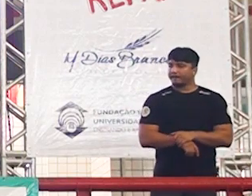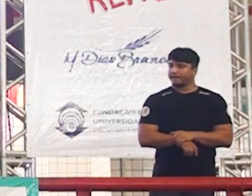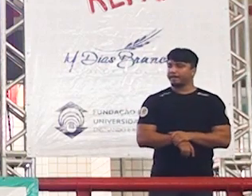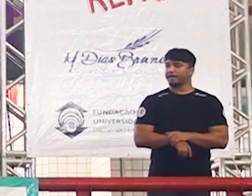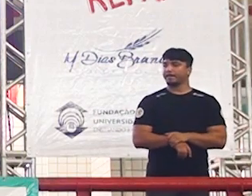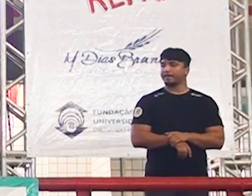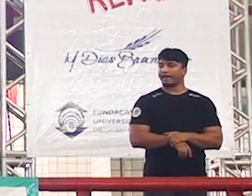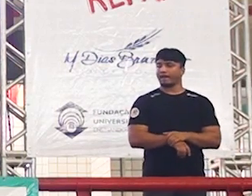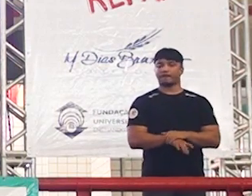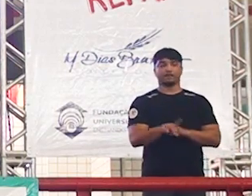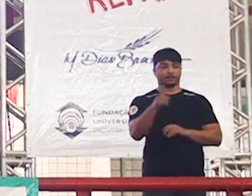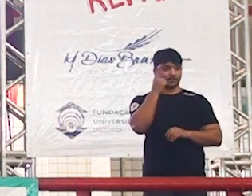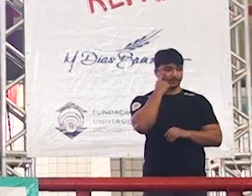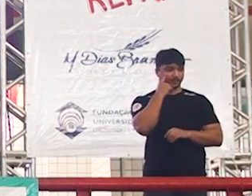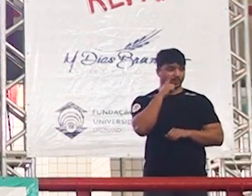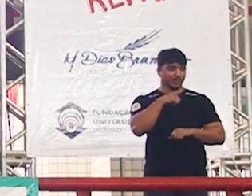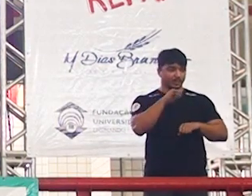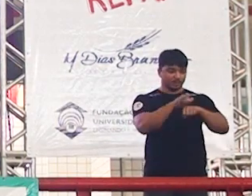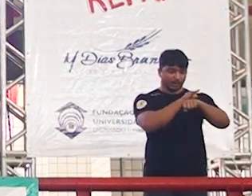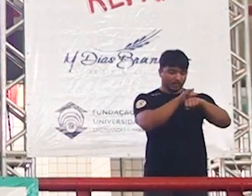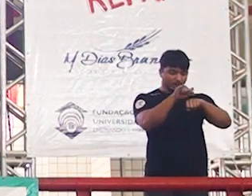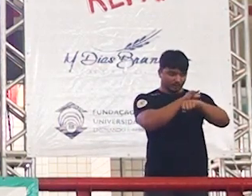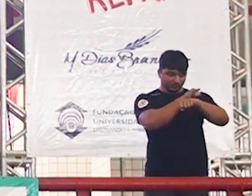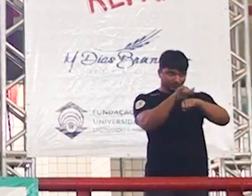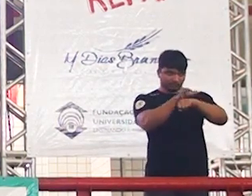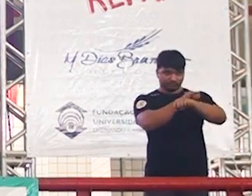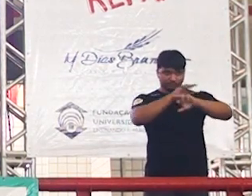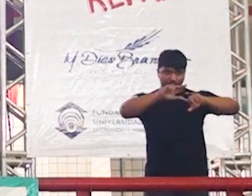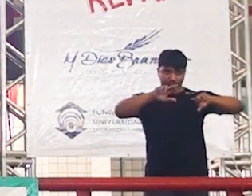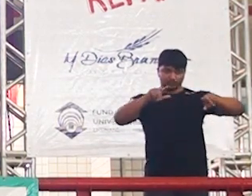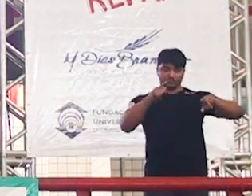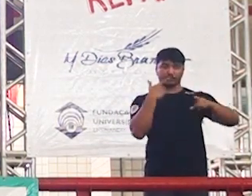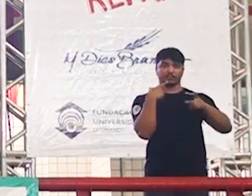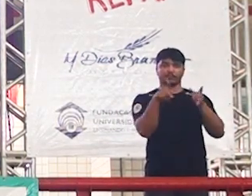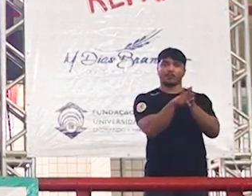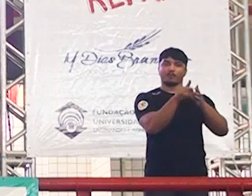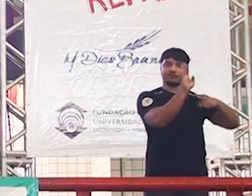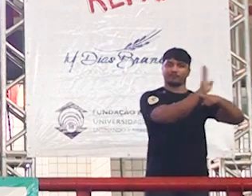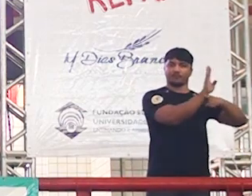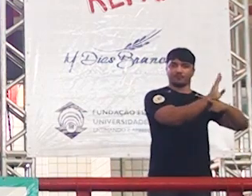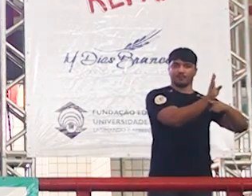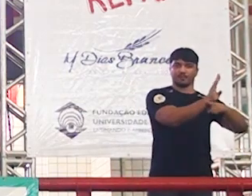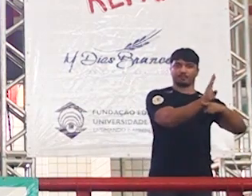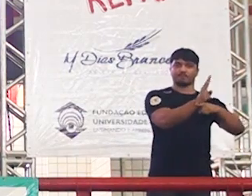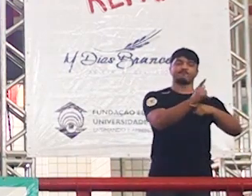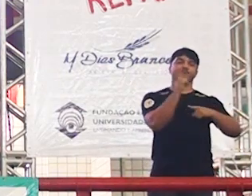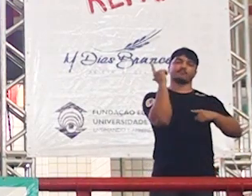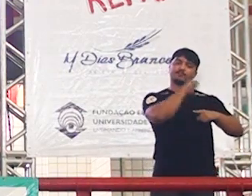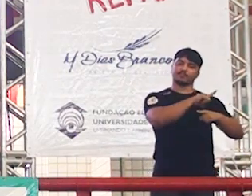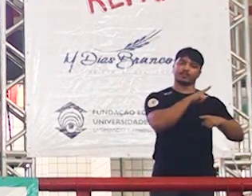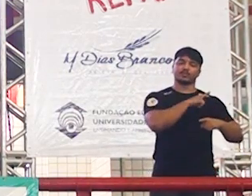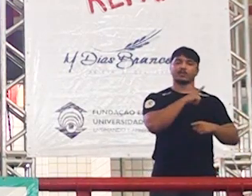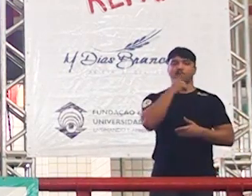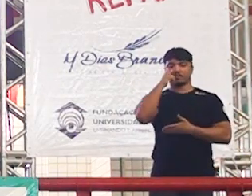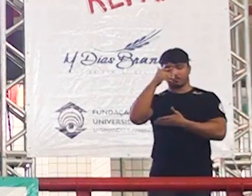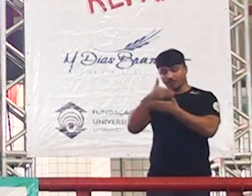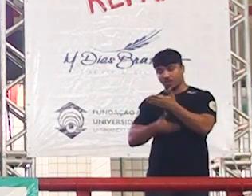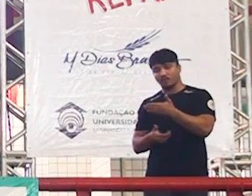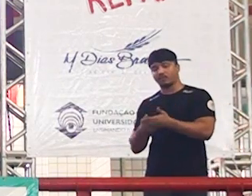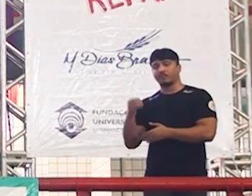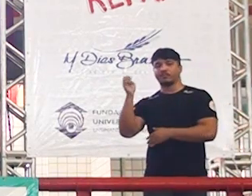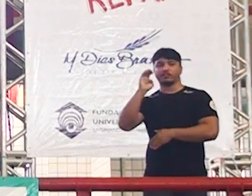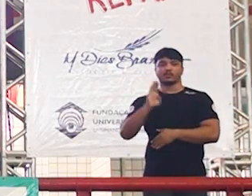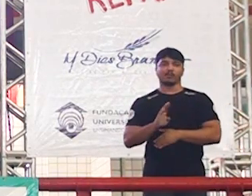Vou te mostrar um aluno que fez isso, usando técnica de filme, e fechou a das provas mais difíceis do